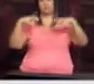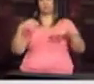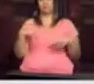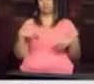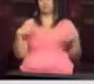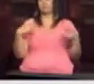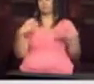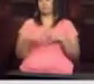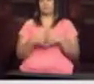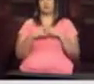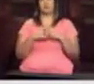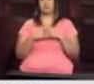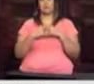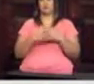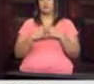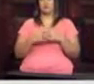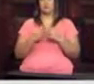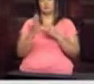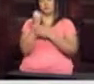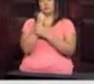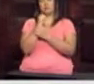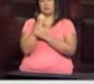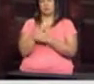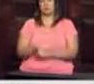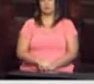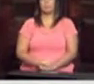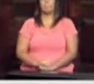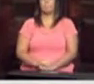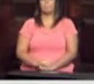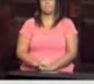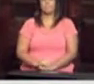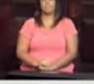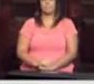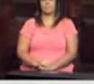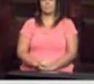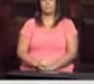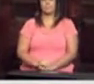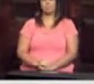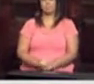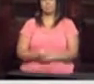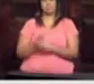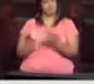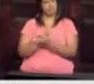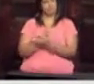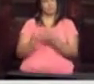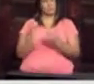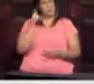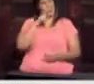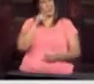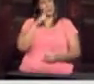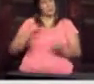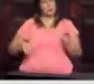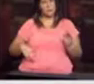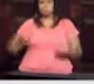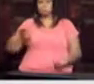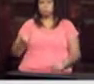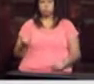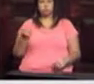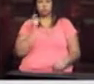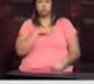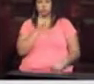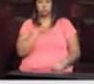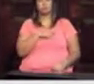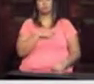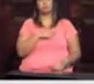dificultam a questão da segurança. torna o ambiente propício ao crime. Mas, olha, a